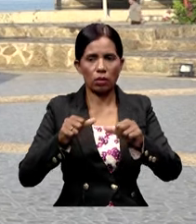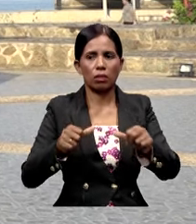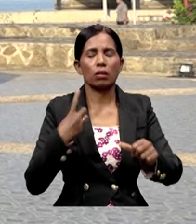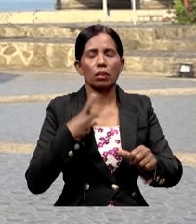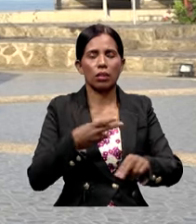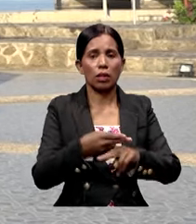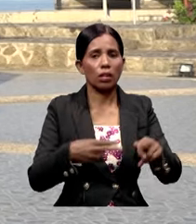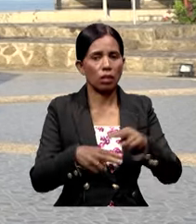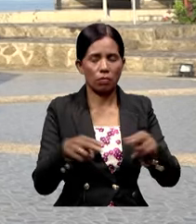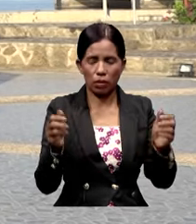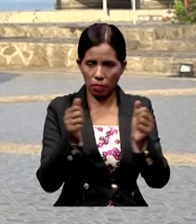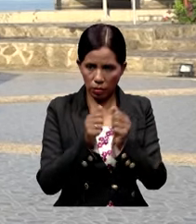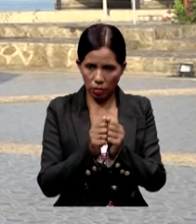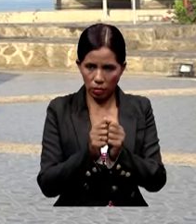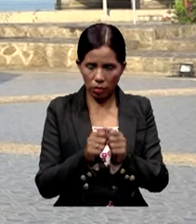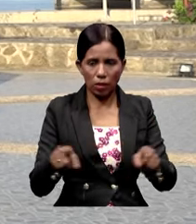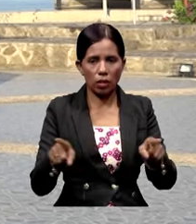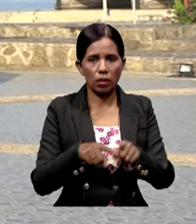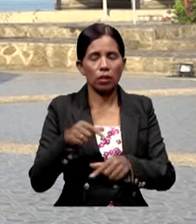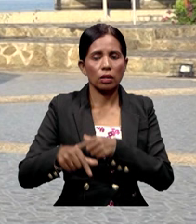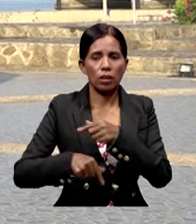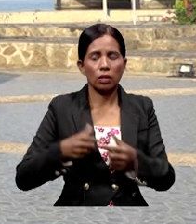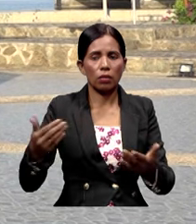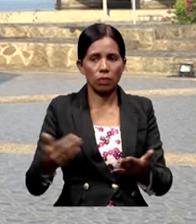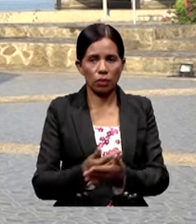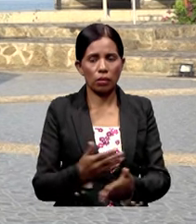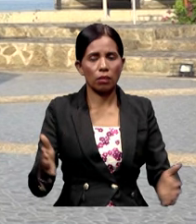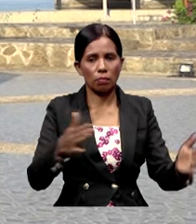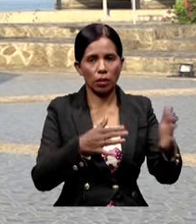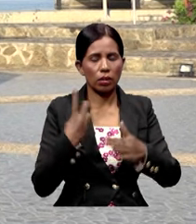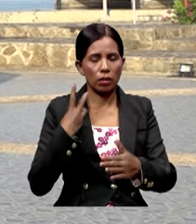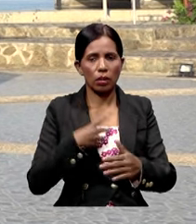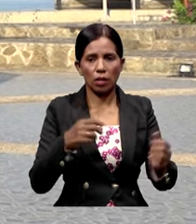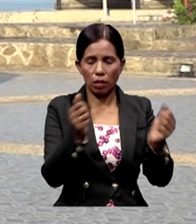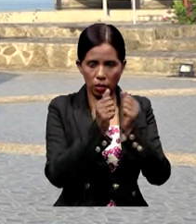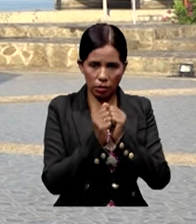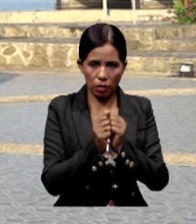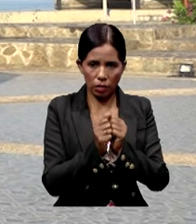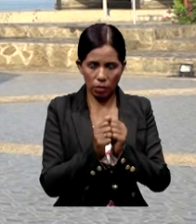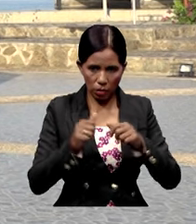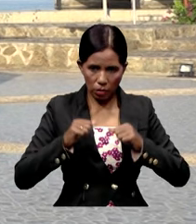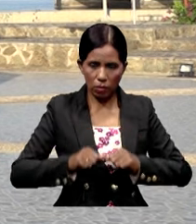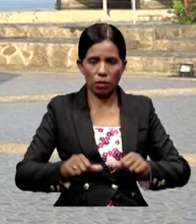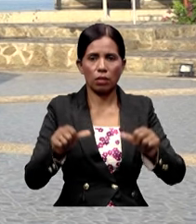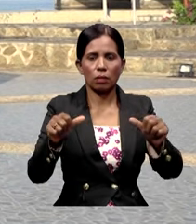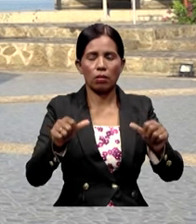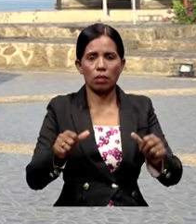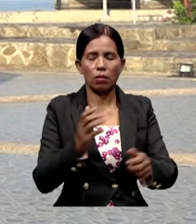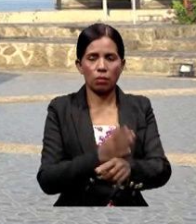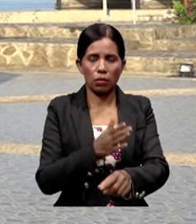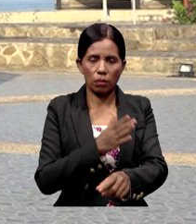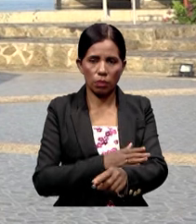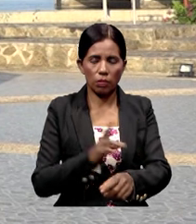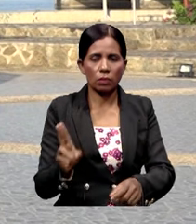liman hamutu. I hanesan zera saun fon. Mai ita hotu lolo lima hamutu continua promove